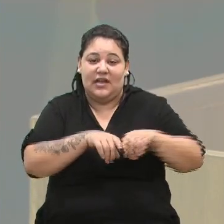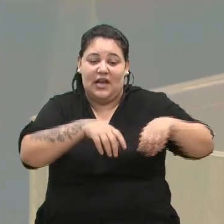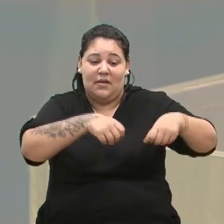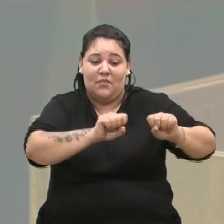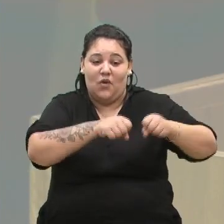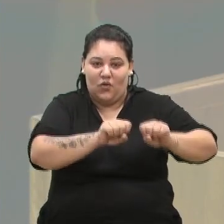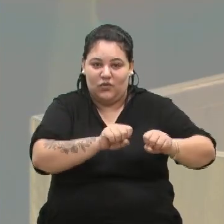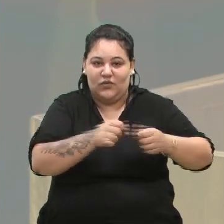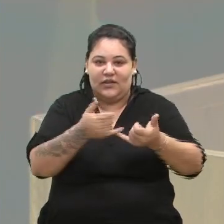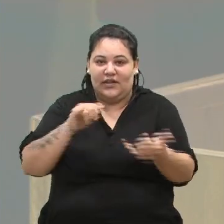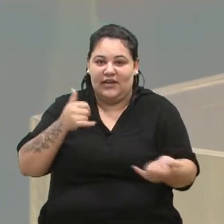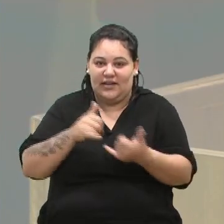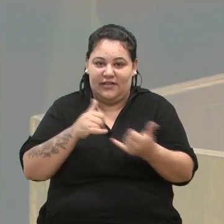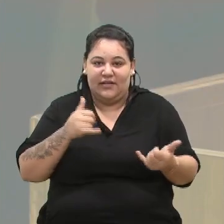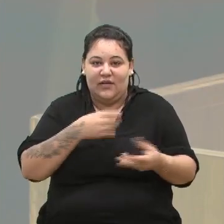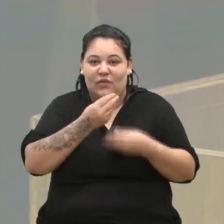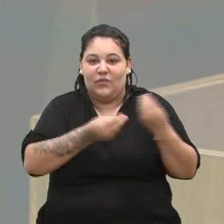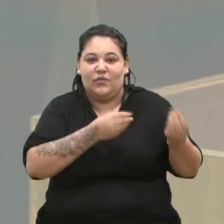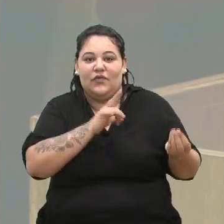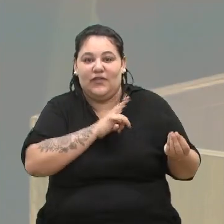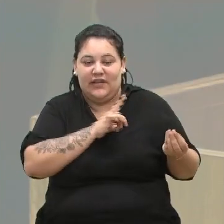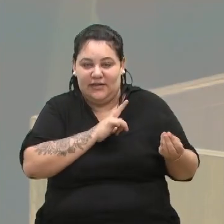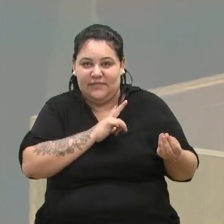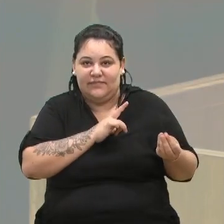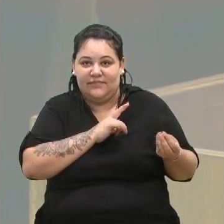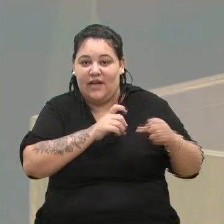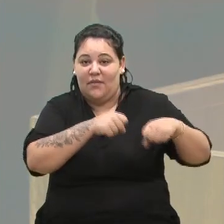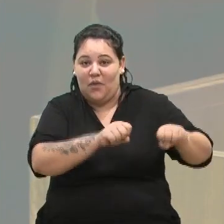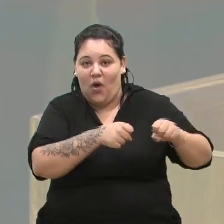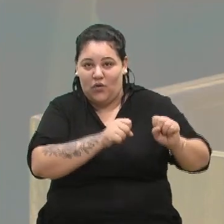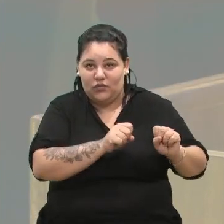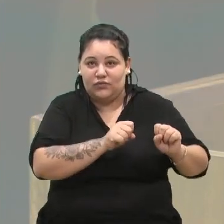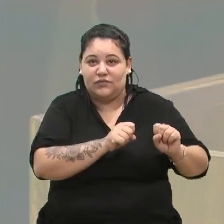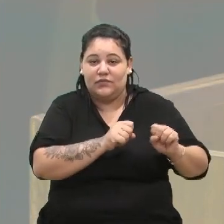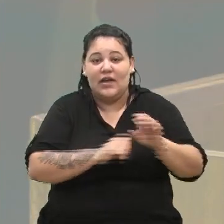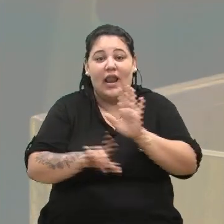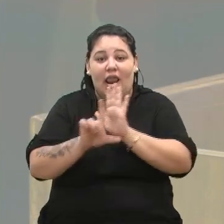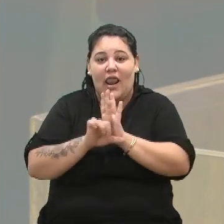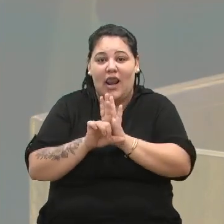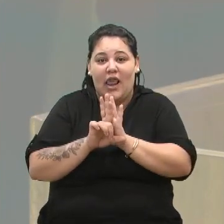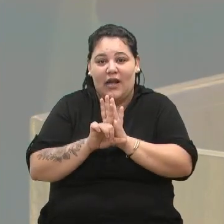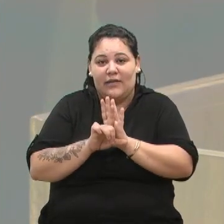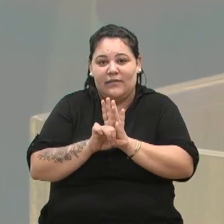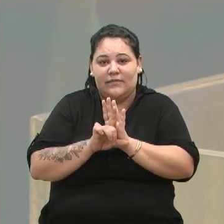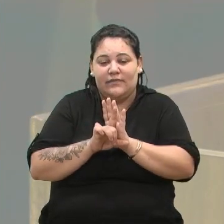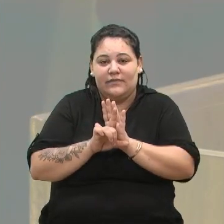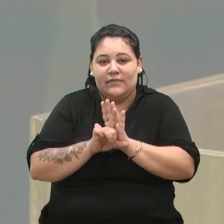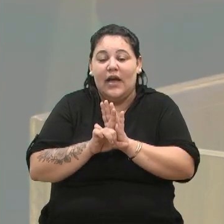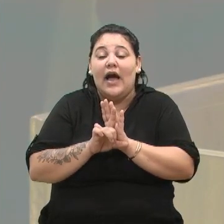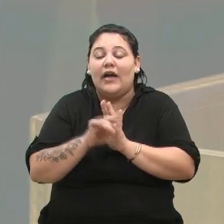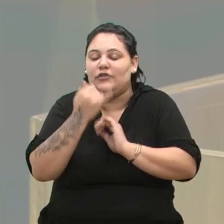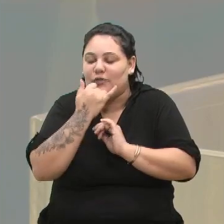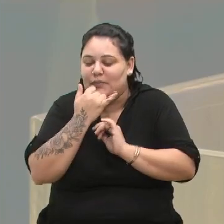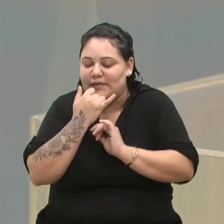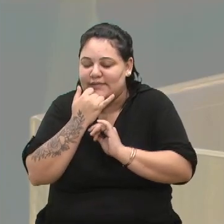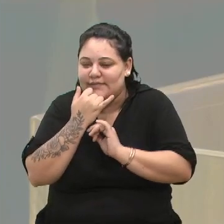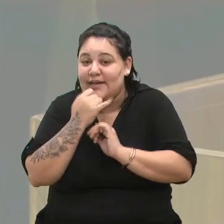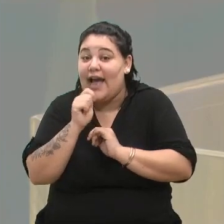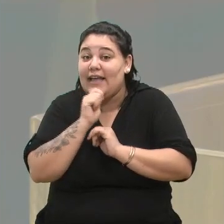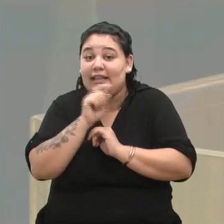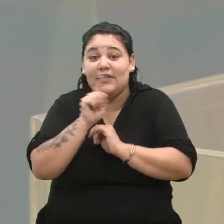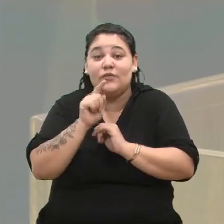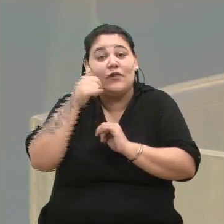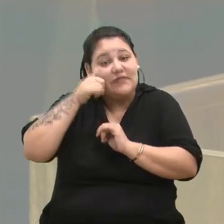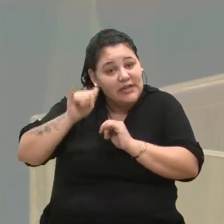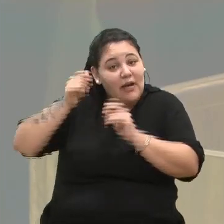ganhar a Caxias do Sul com a moto elétrica, além que não vai poluir Caxias do Sul, vai servir a todos os